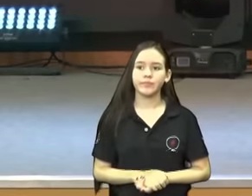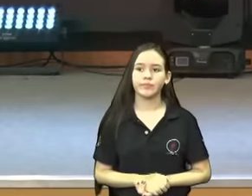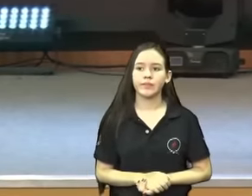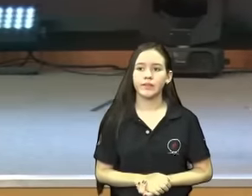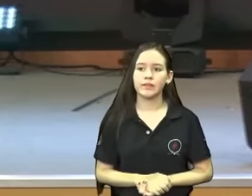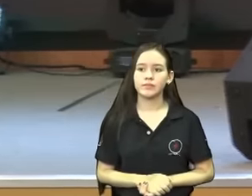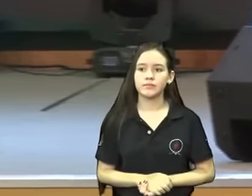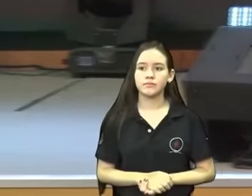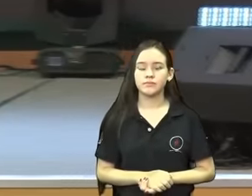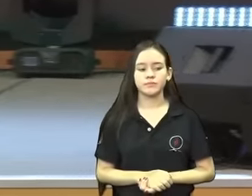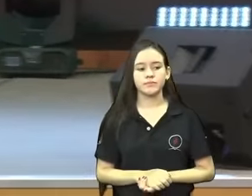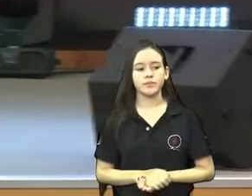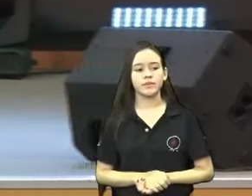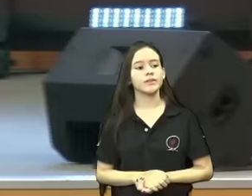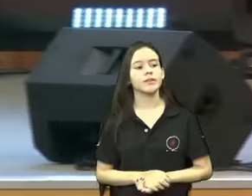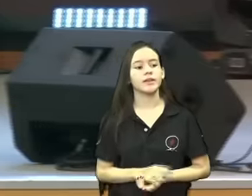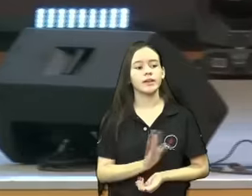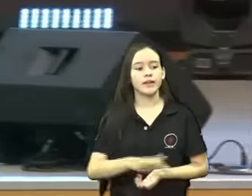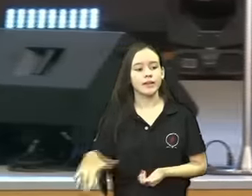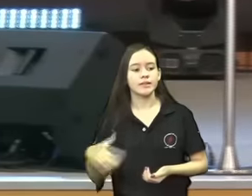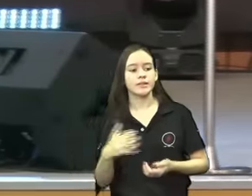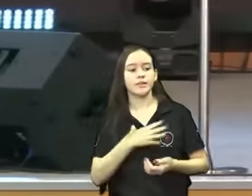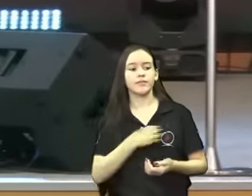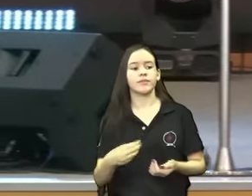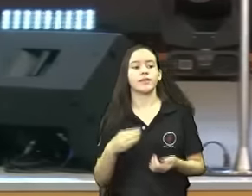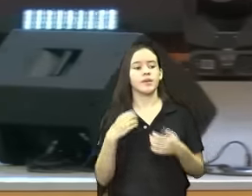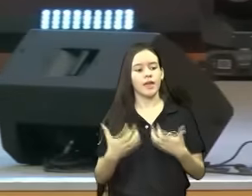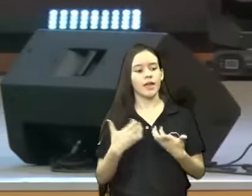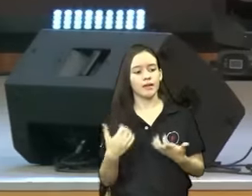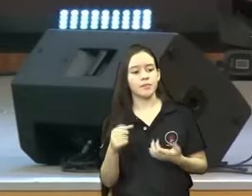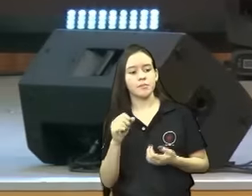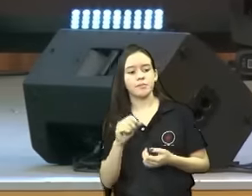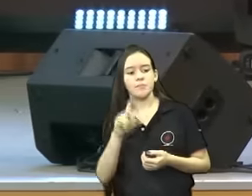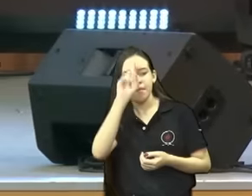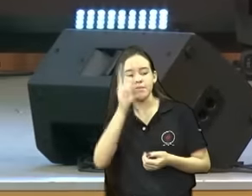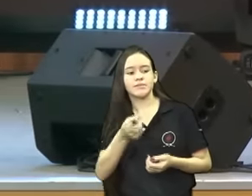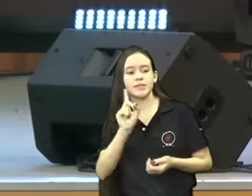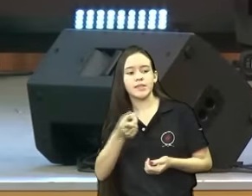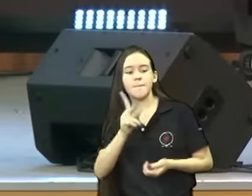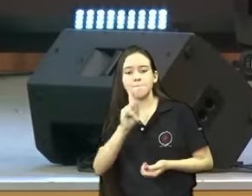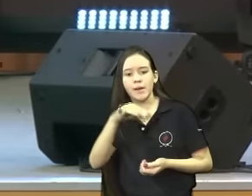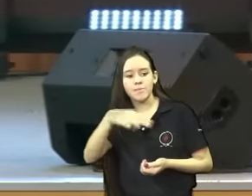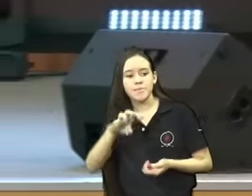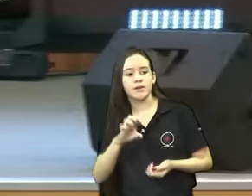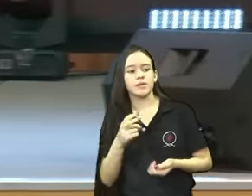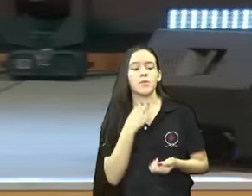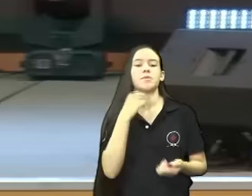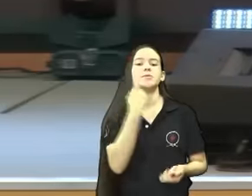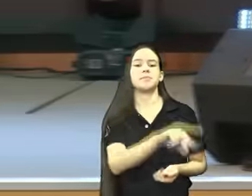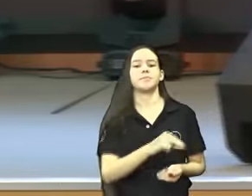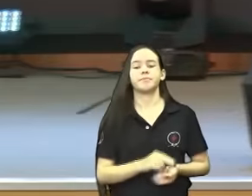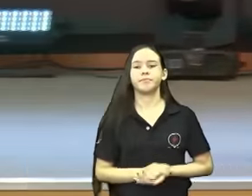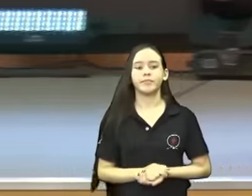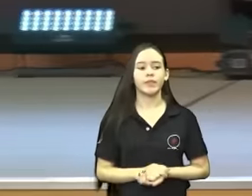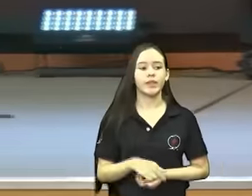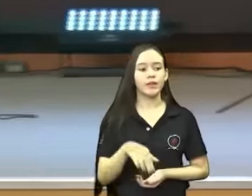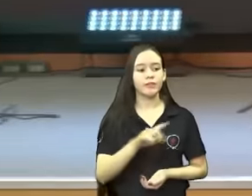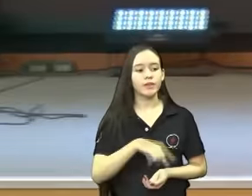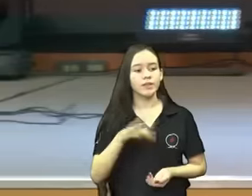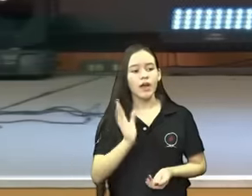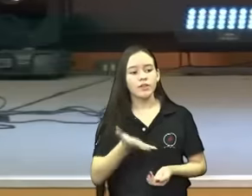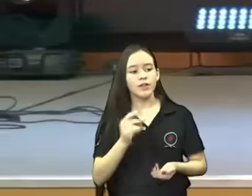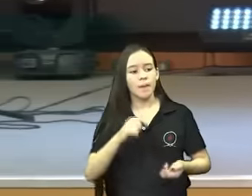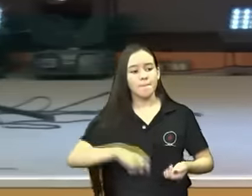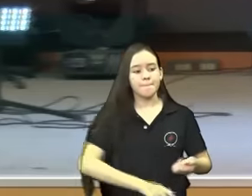pé dele querendo mandar em pai não pode dar palmada é uma pergunta aqui que é que não dá uma boa colherada